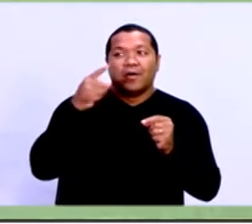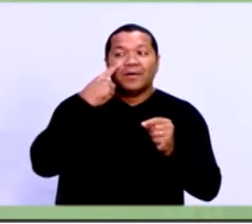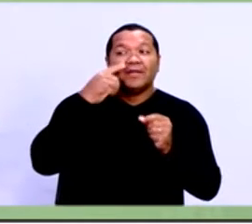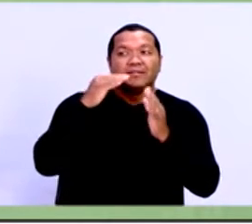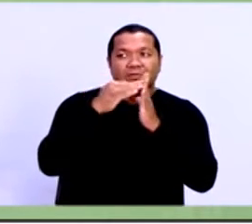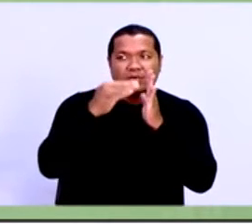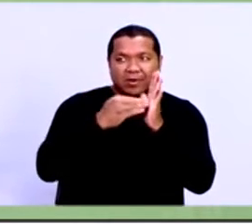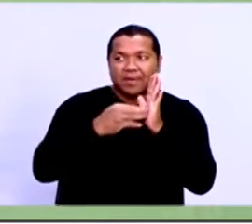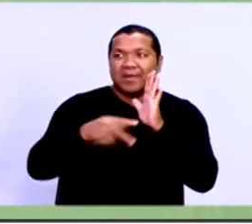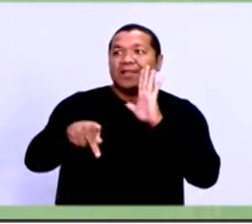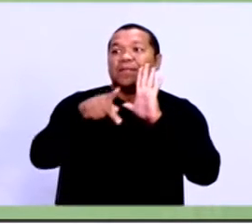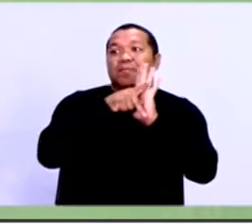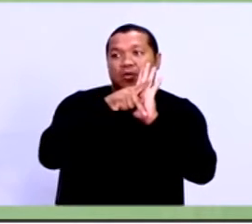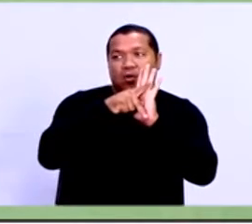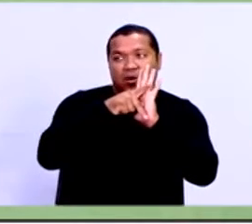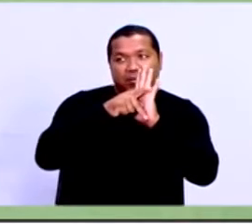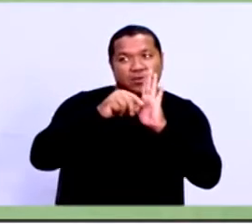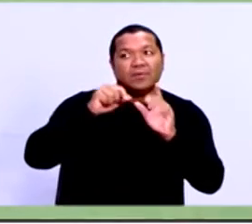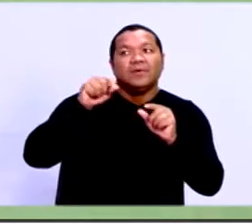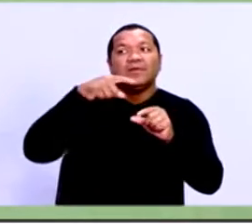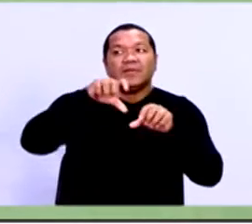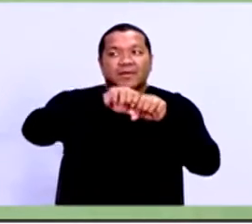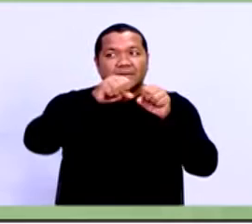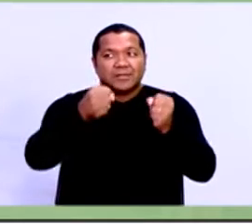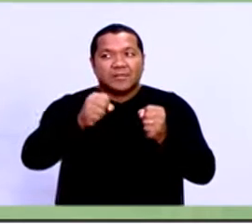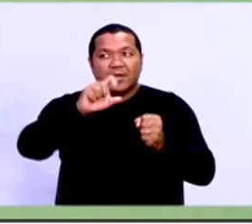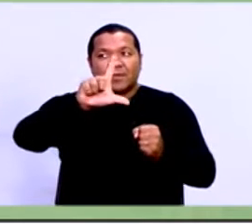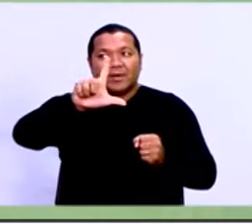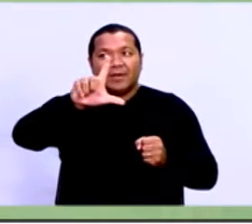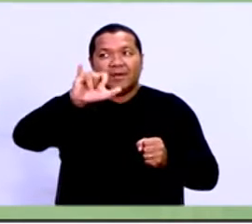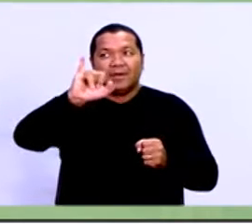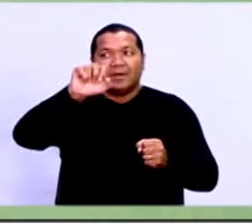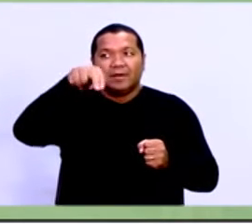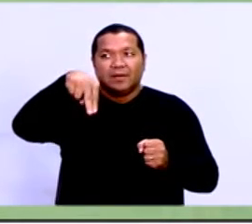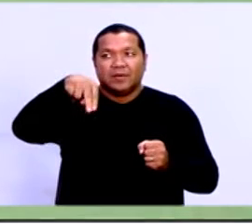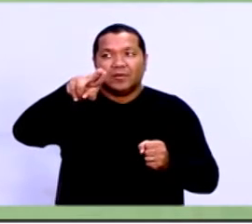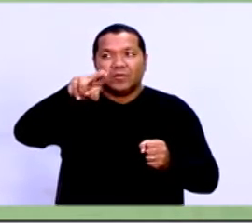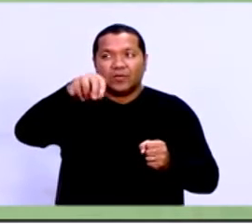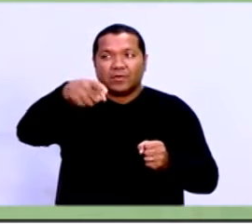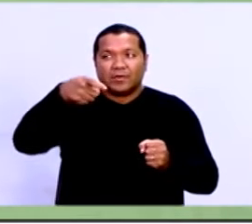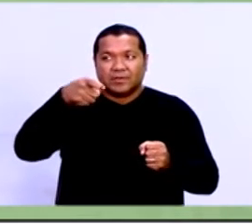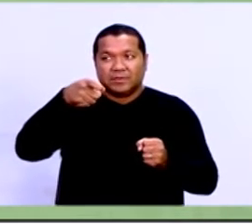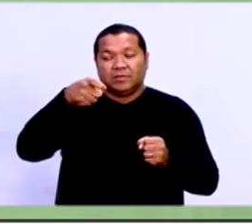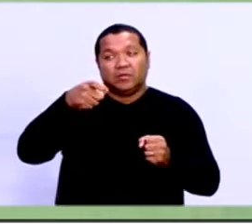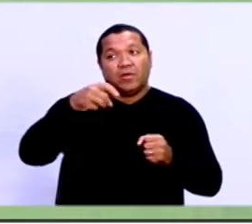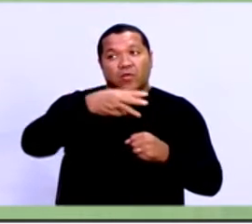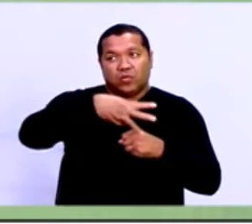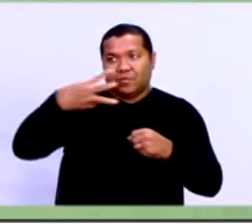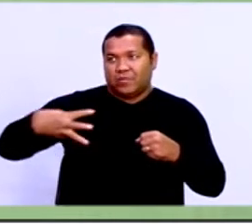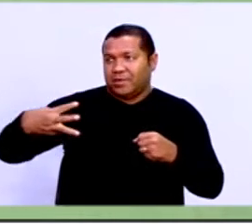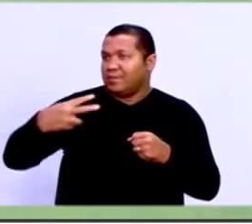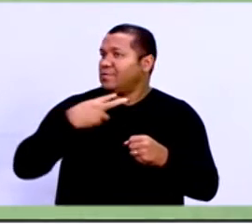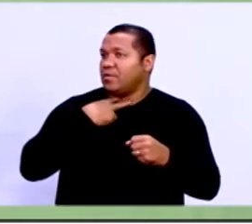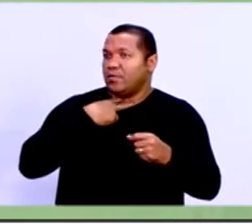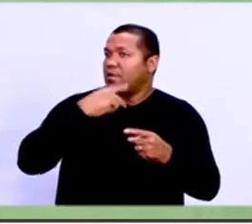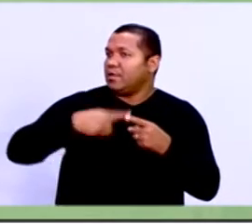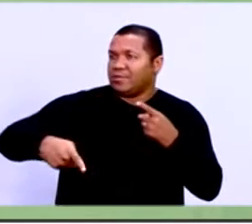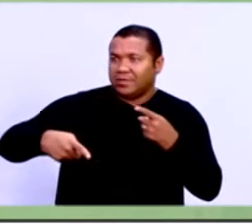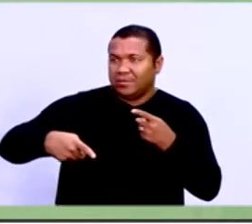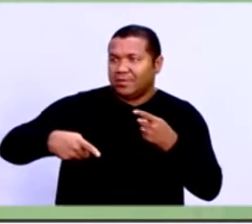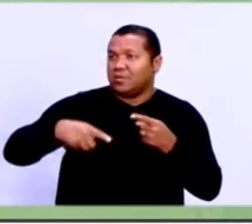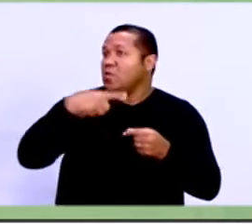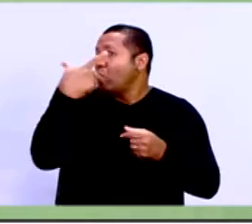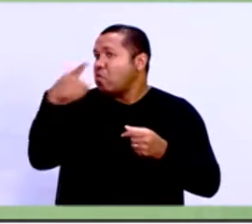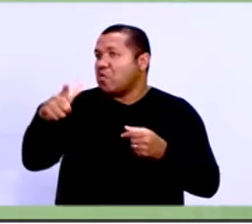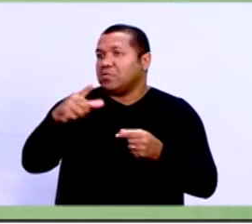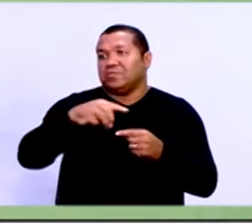seu sistema só vai funcionar no linux windows ele não vai rodar e nem outro sistema operacional é uma restrição dele